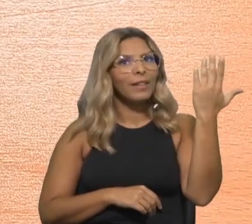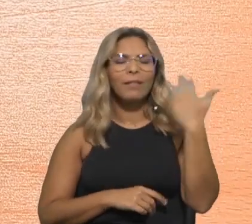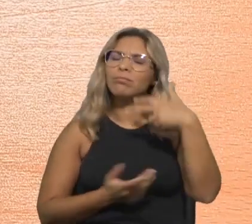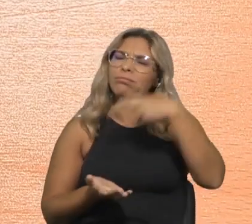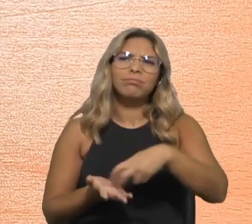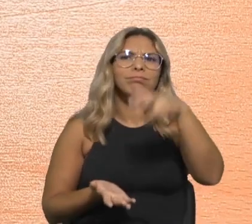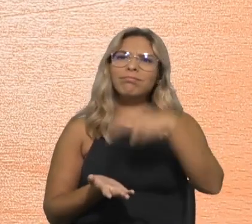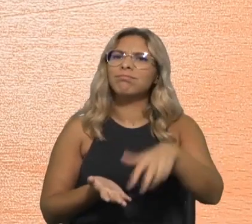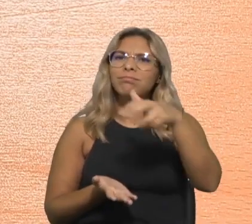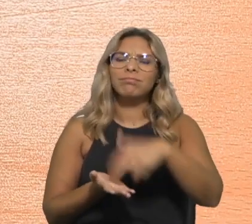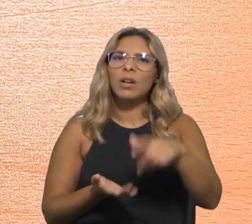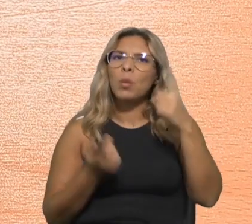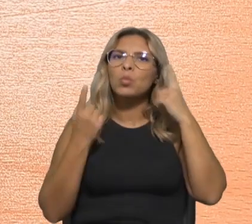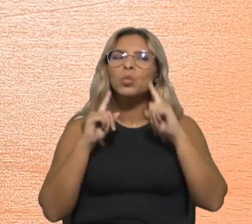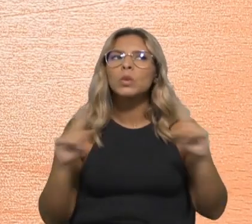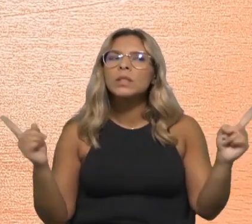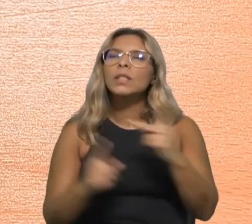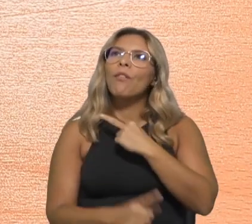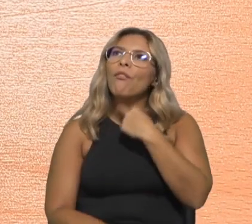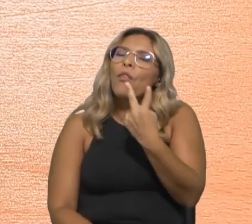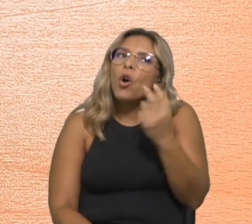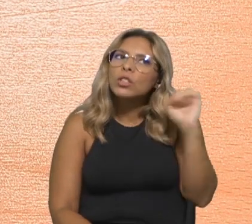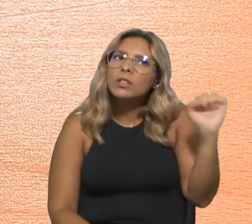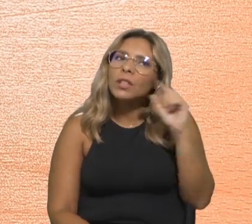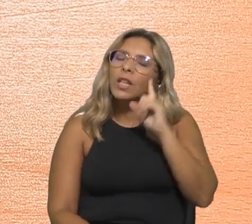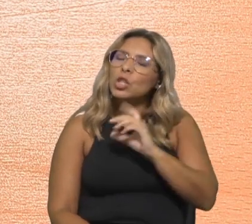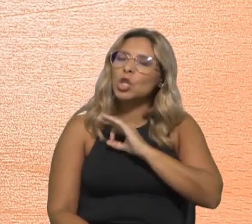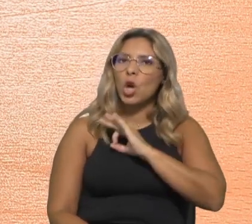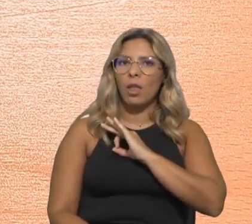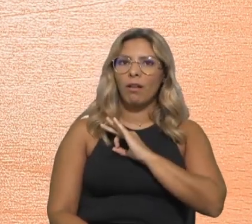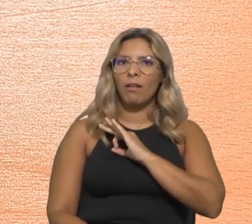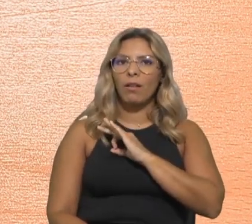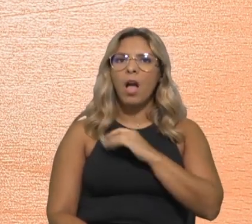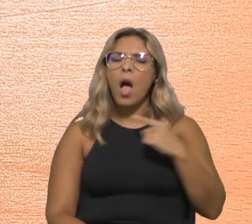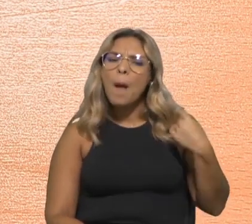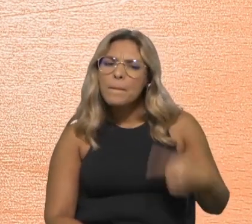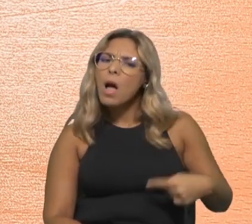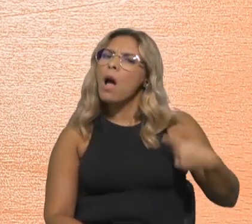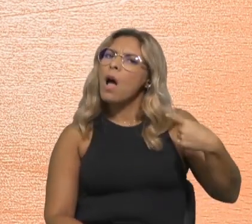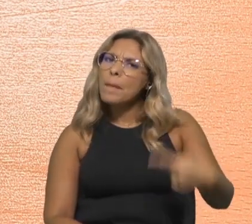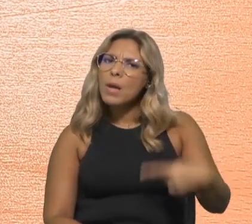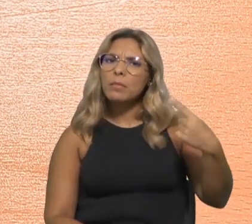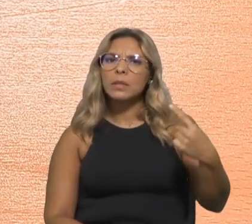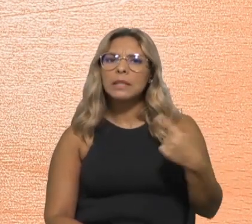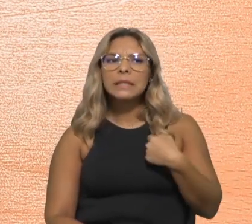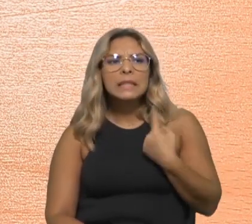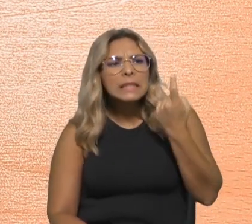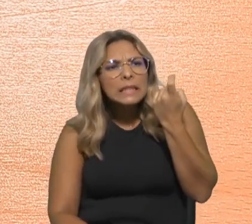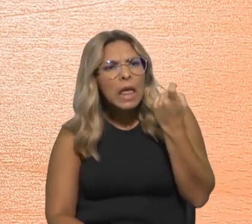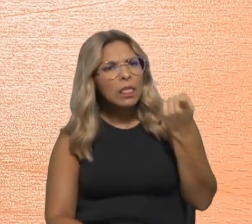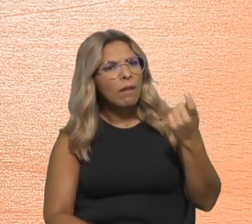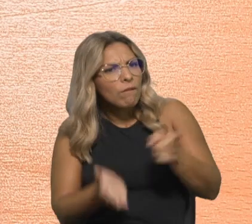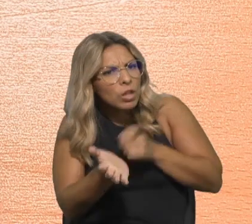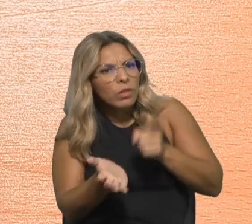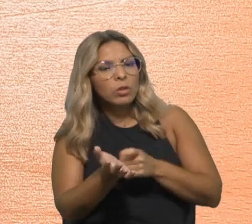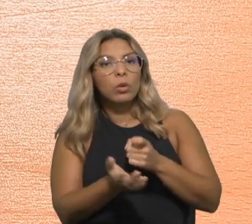caminho pensando na Musicalidade daquela daquela saudação e todos os dias sentia a necessidade daquele ritual um dia